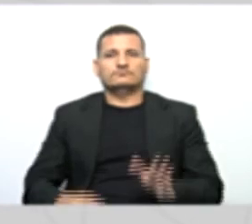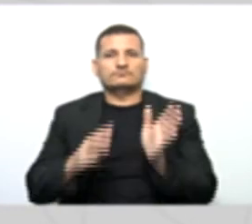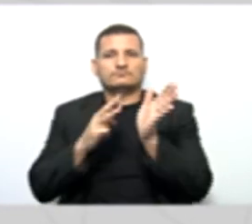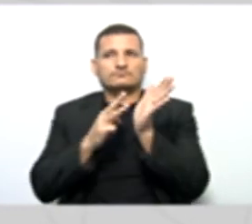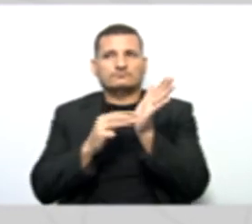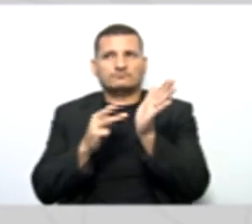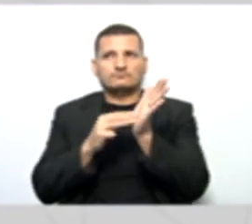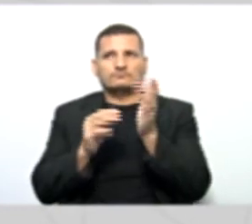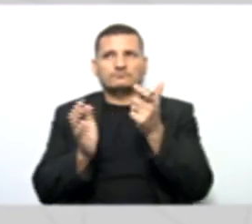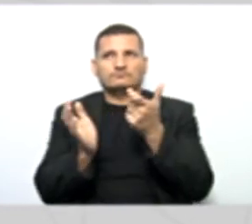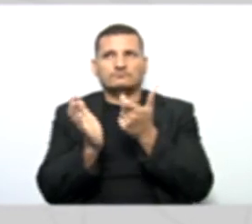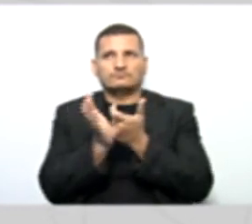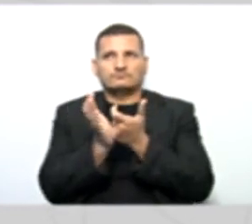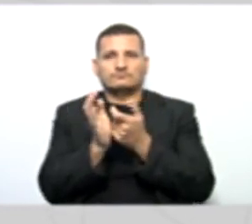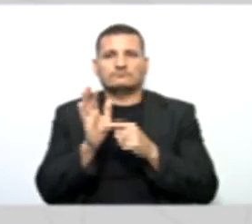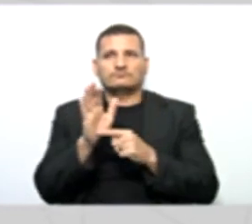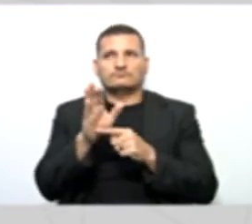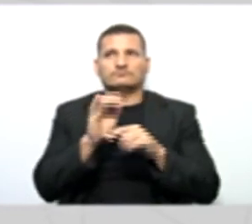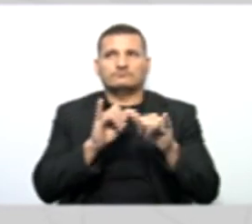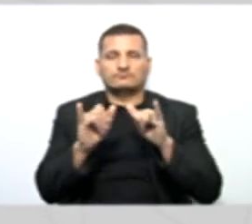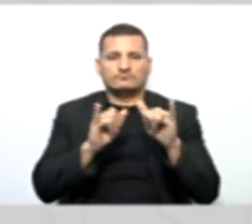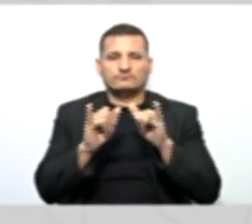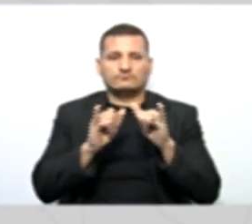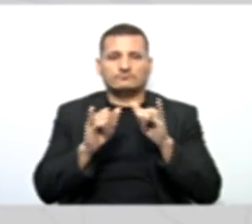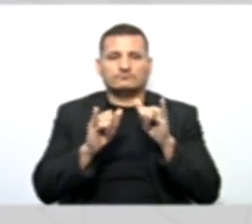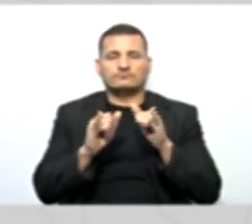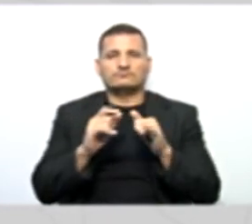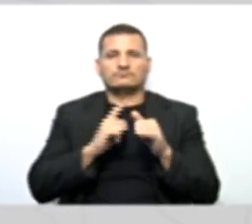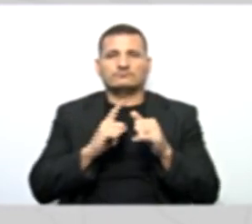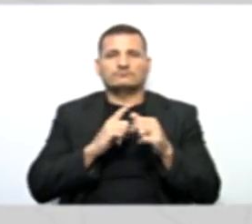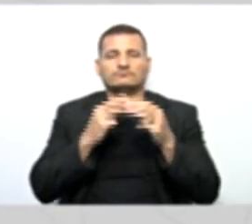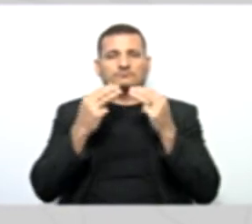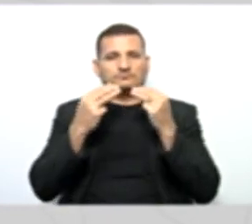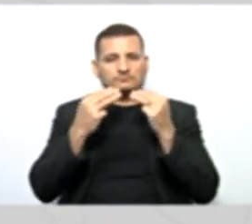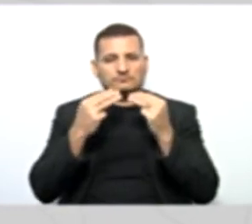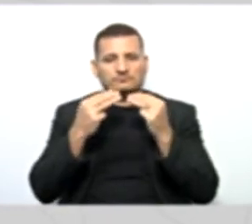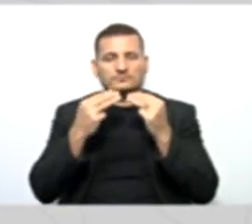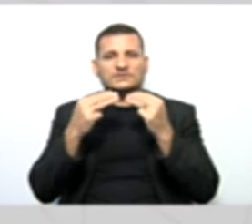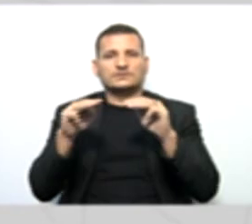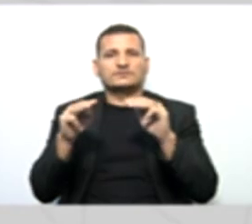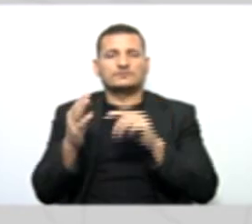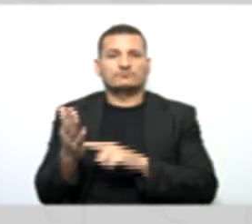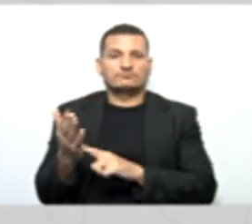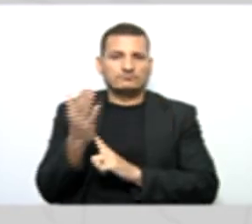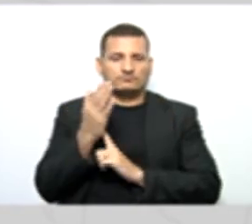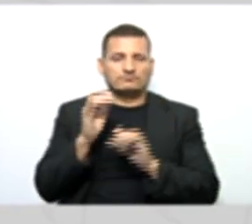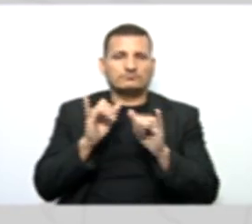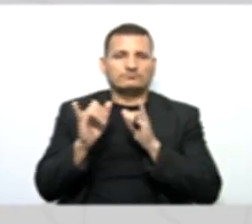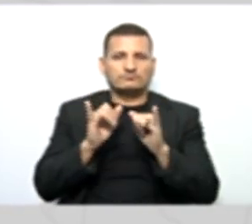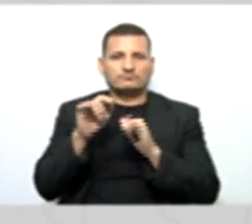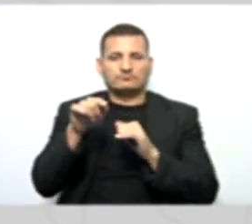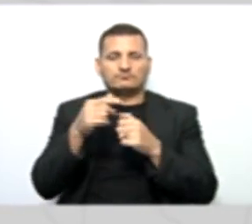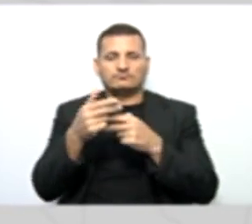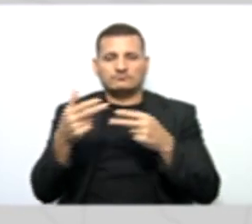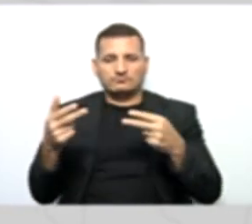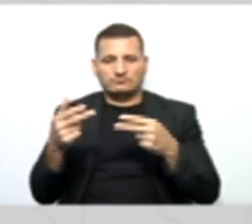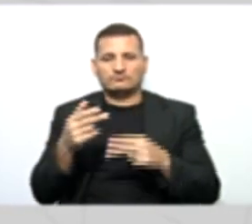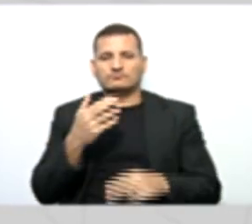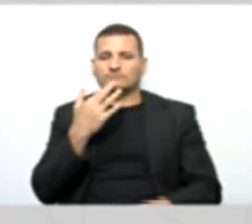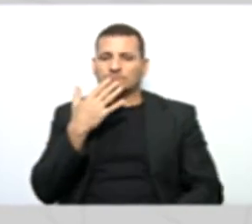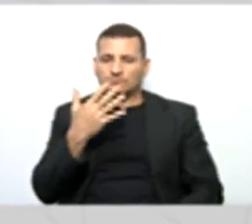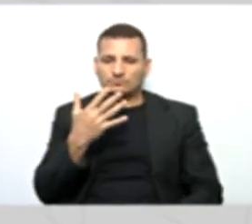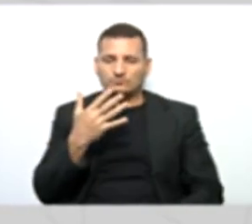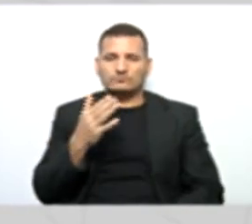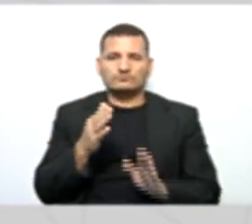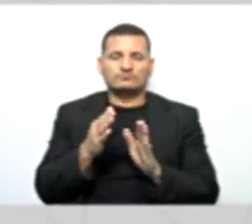exibir as informações e tem aqui a mensagem exibindo as informações desse objeto. A sua cor,